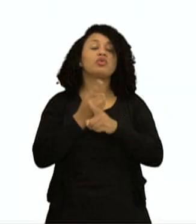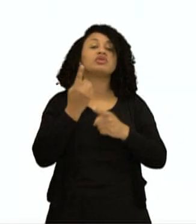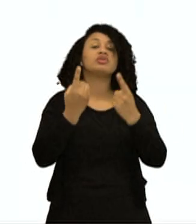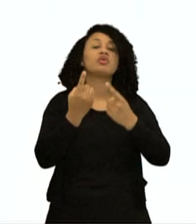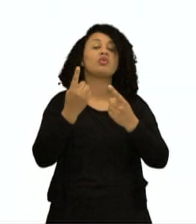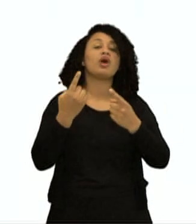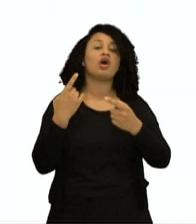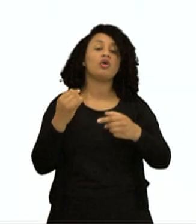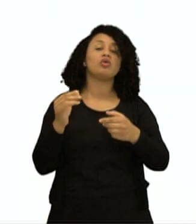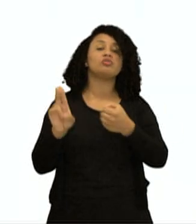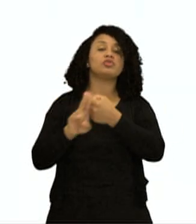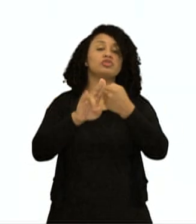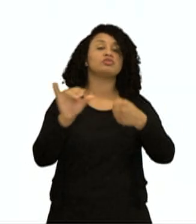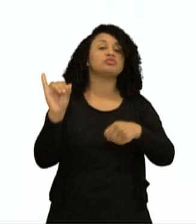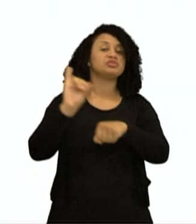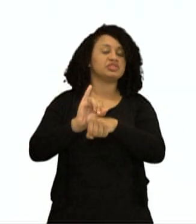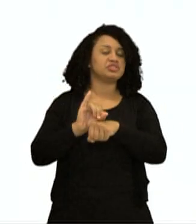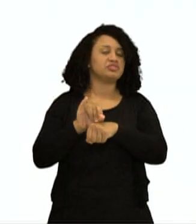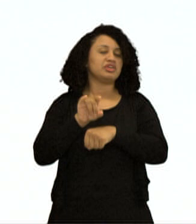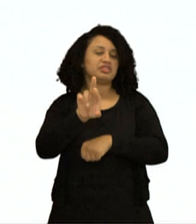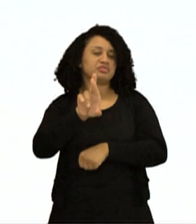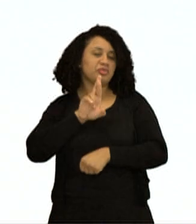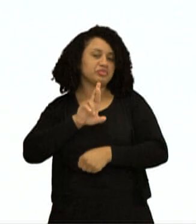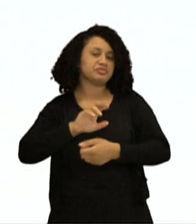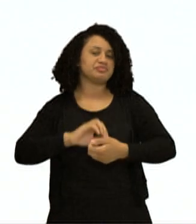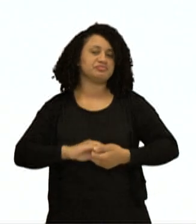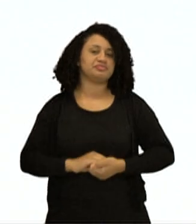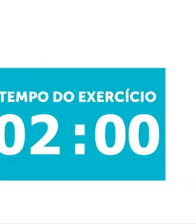os object pronouns. Vamos lá? Let's go!